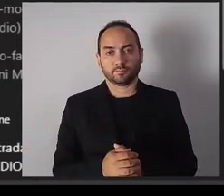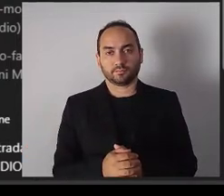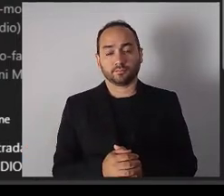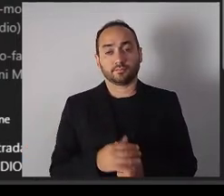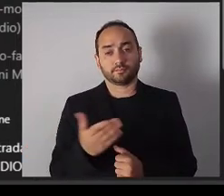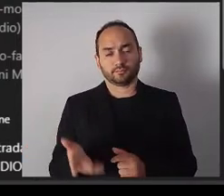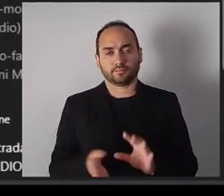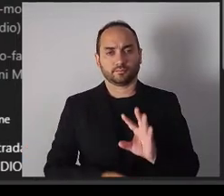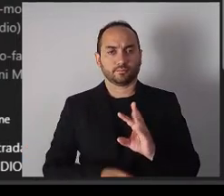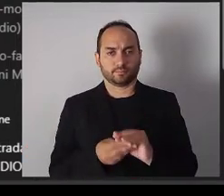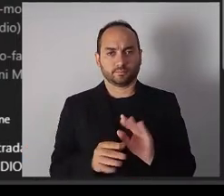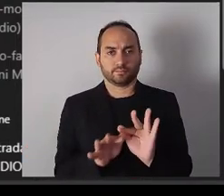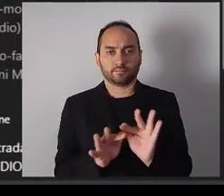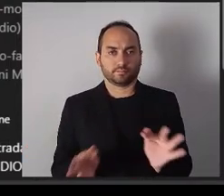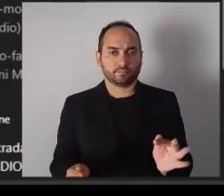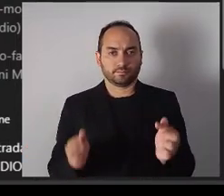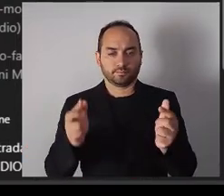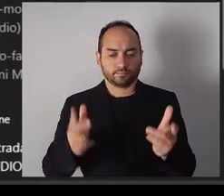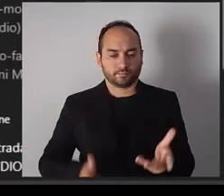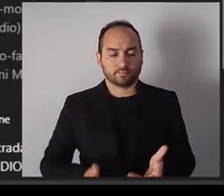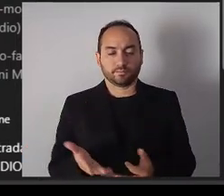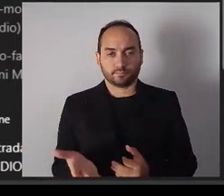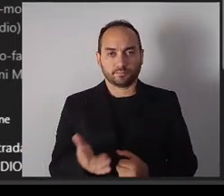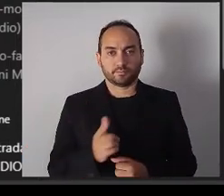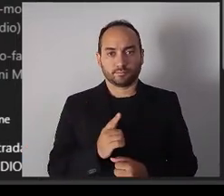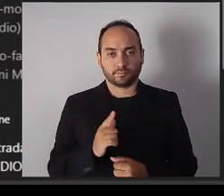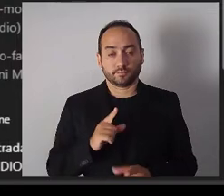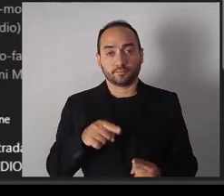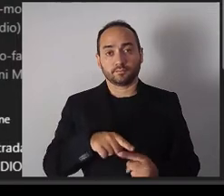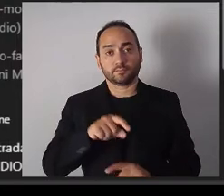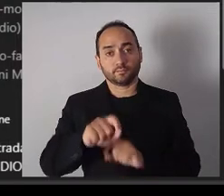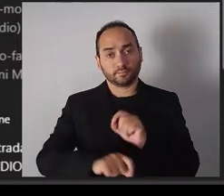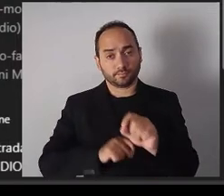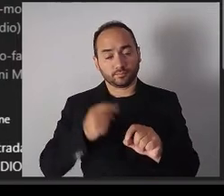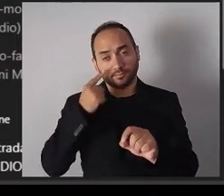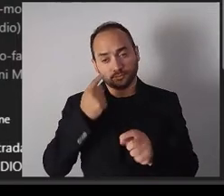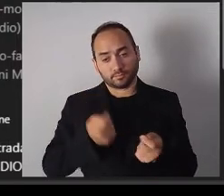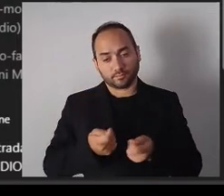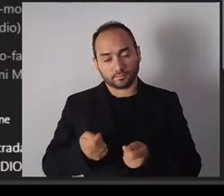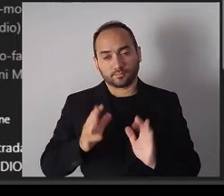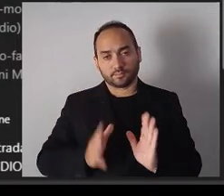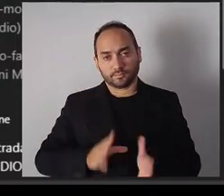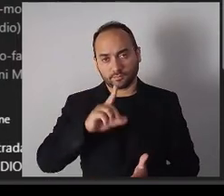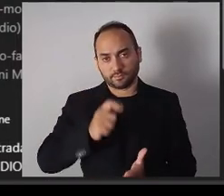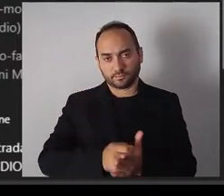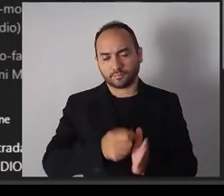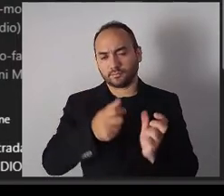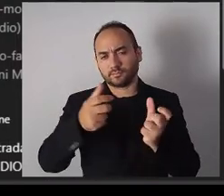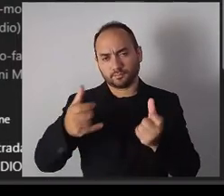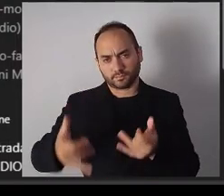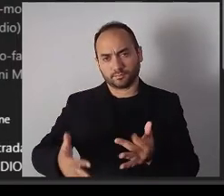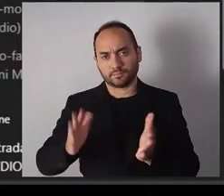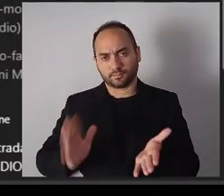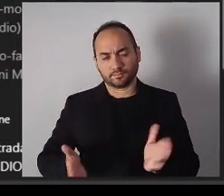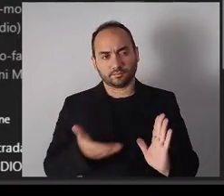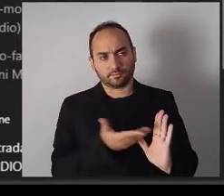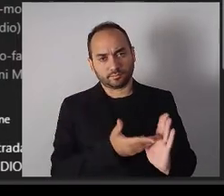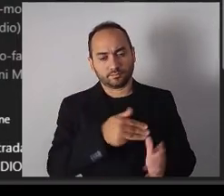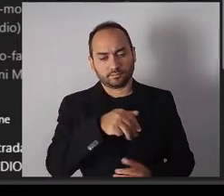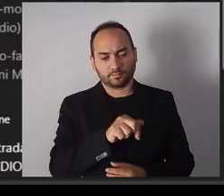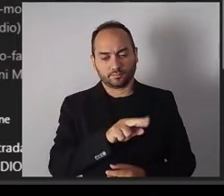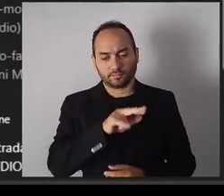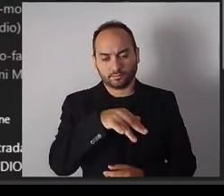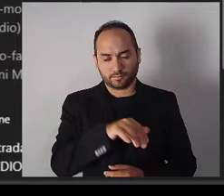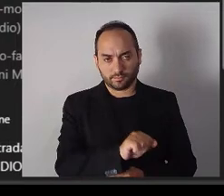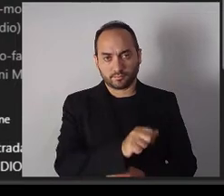Serei breve, minha sustentação já adianta, ela é breve. A mérito da questão já foi devidamente bem abordado pela doutora Mariana, quem competiu